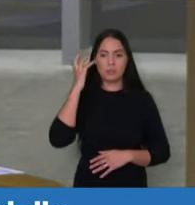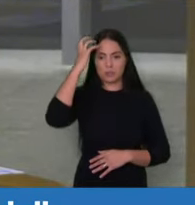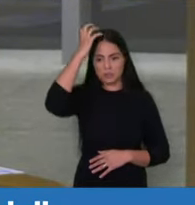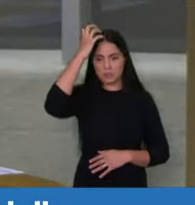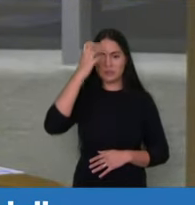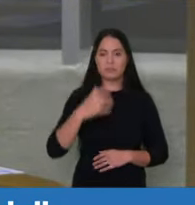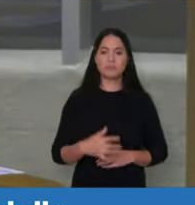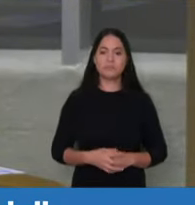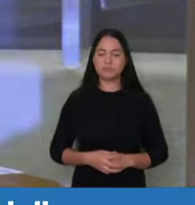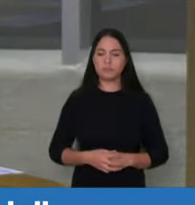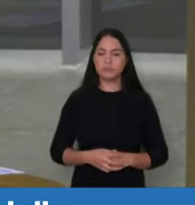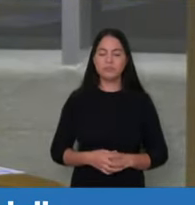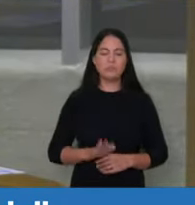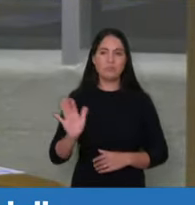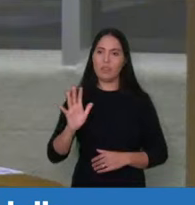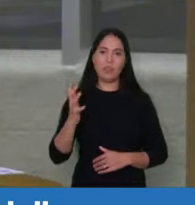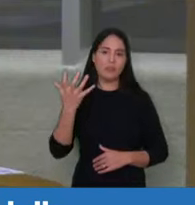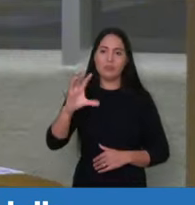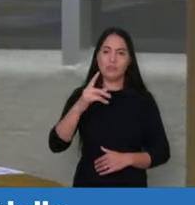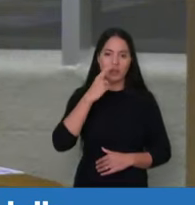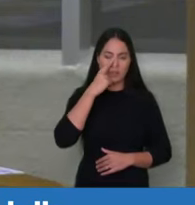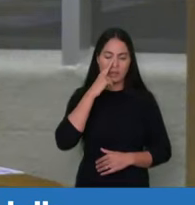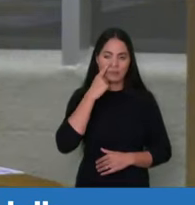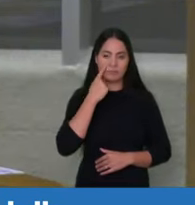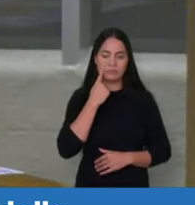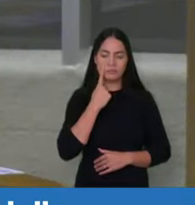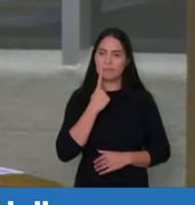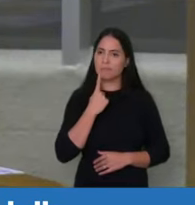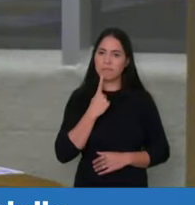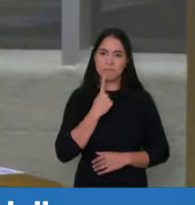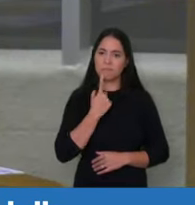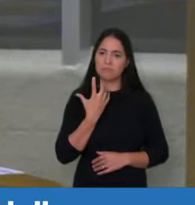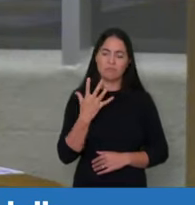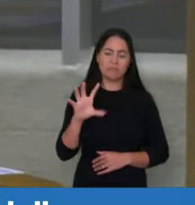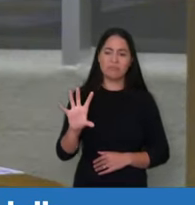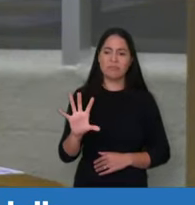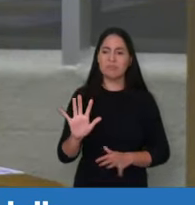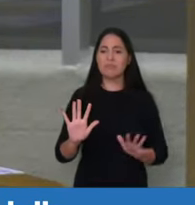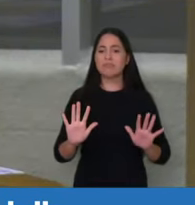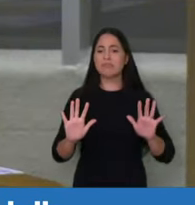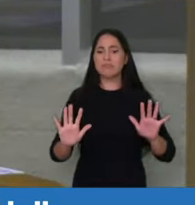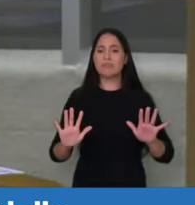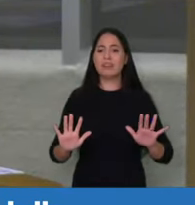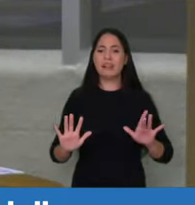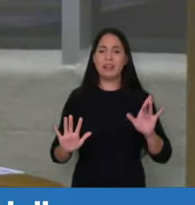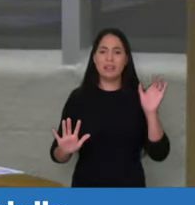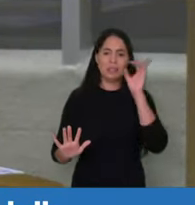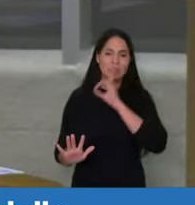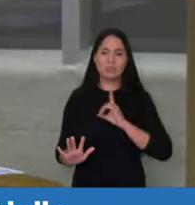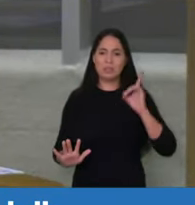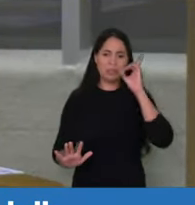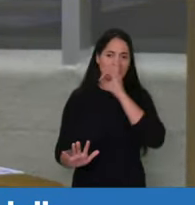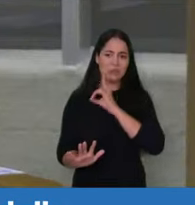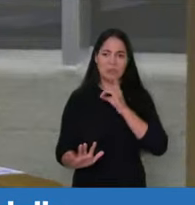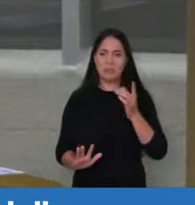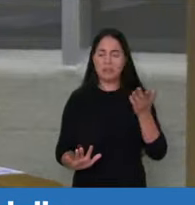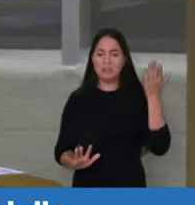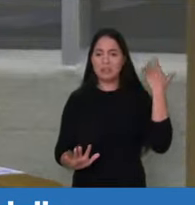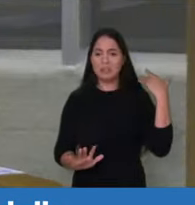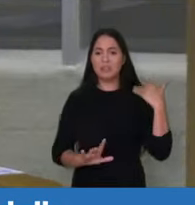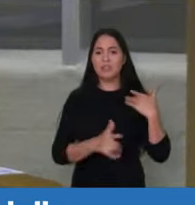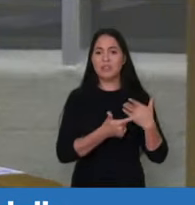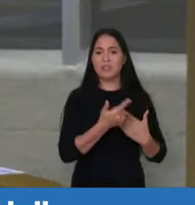eu não gostaria de derramar nenhuma lágrima nesse momento, mas viver o último domingo, 24 de março de